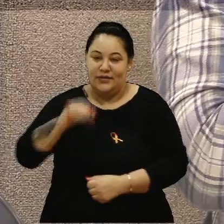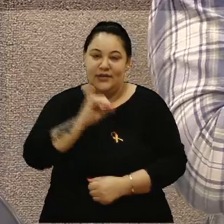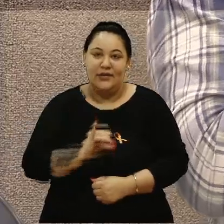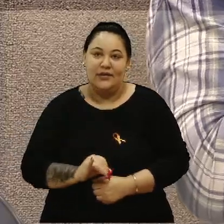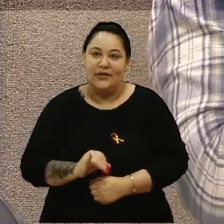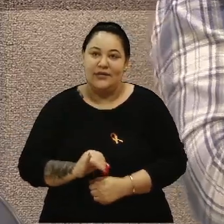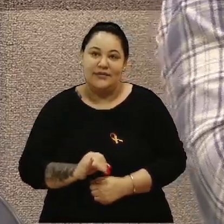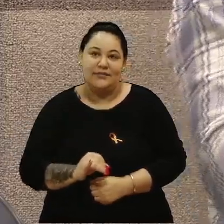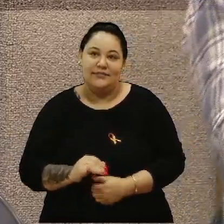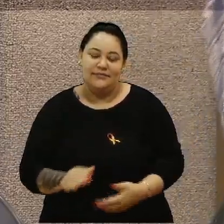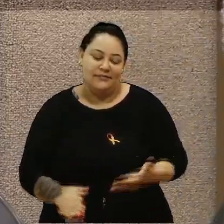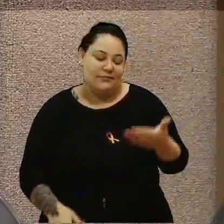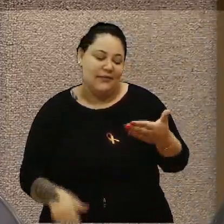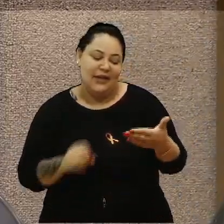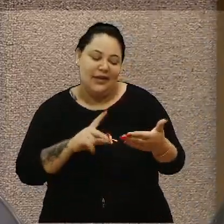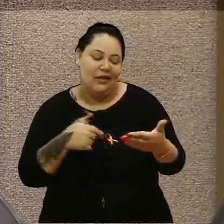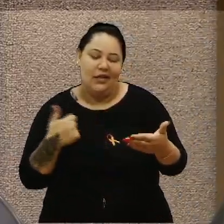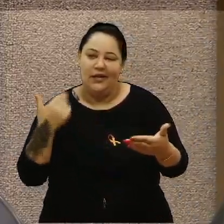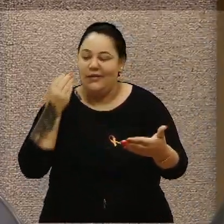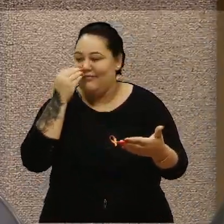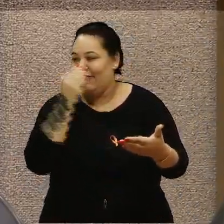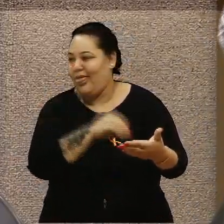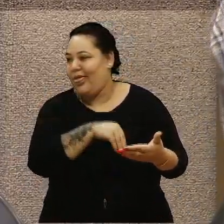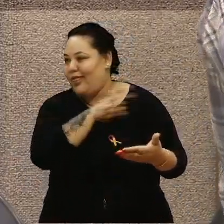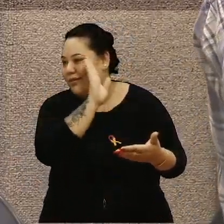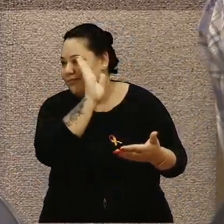olhar e dizer assim, tá bom.